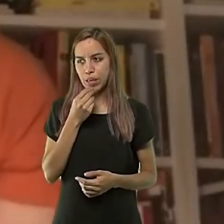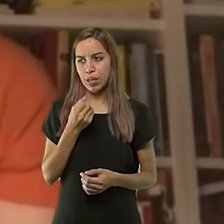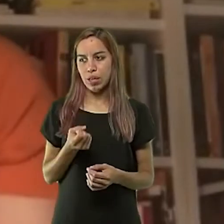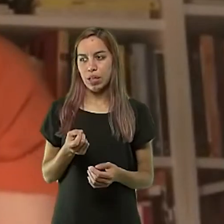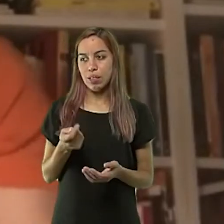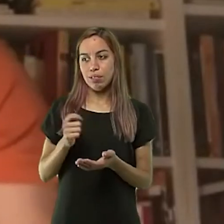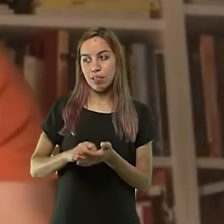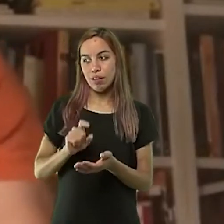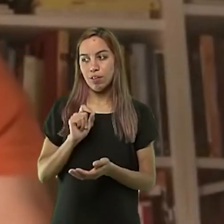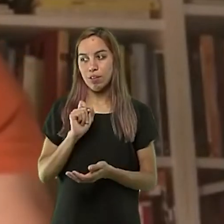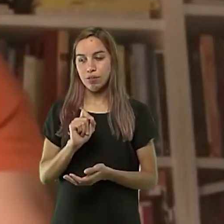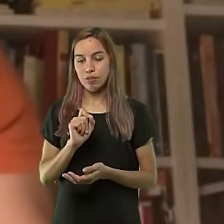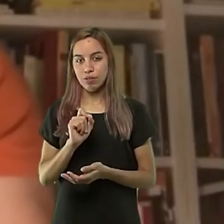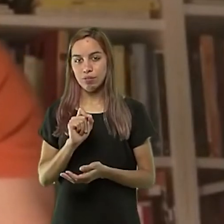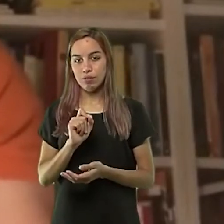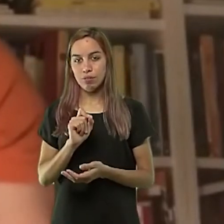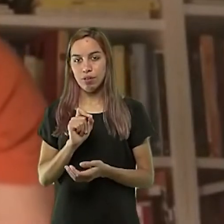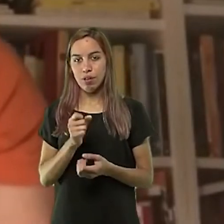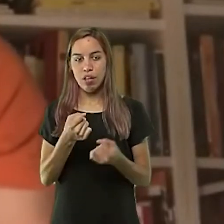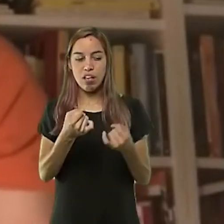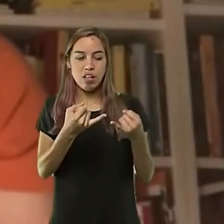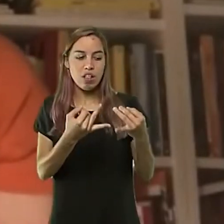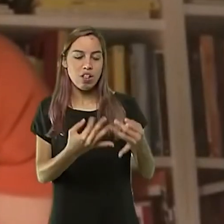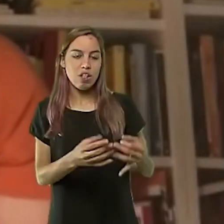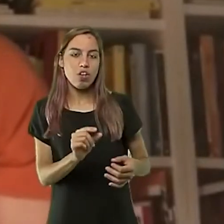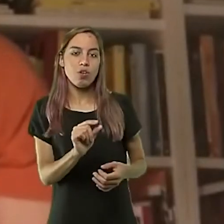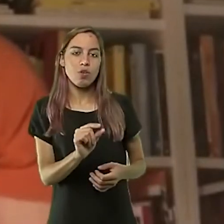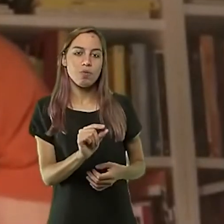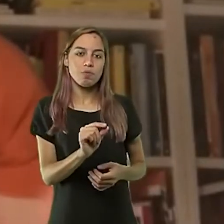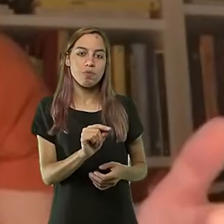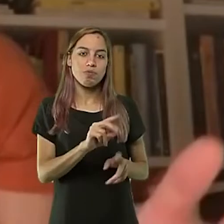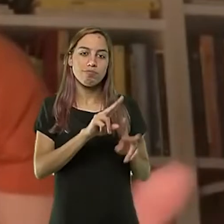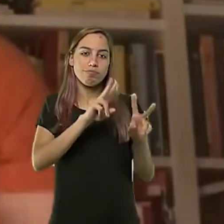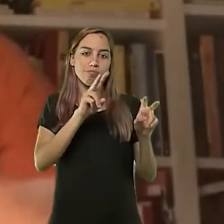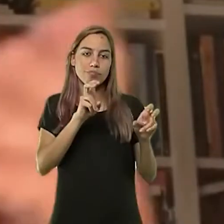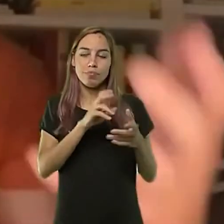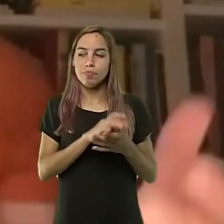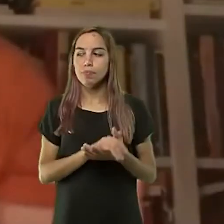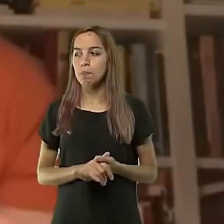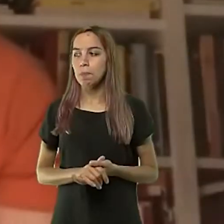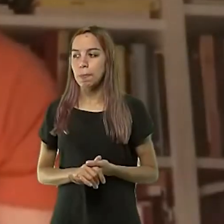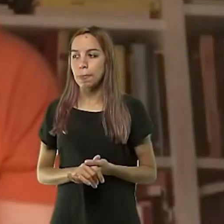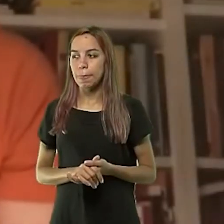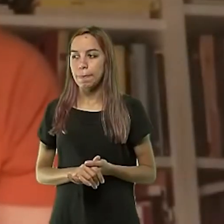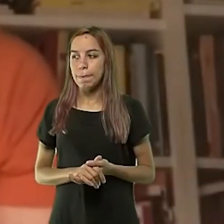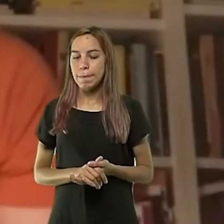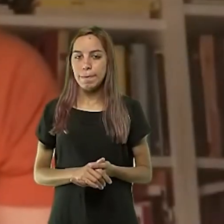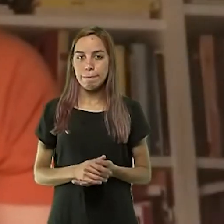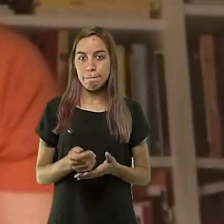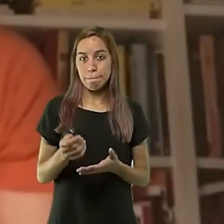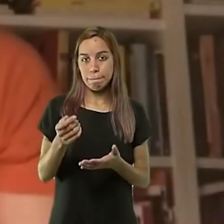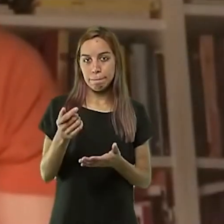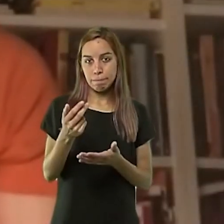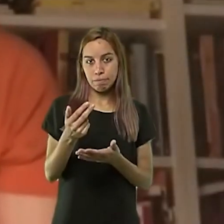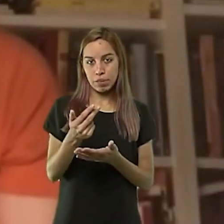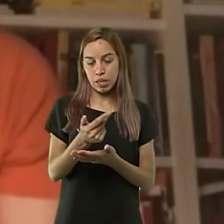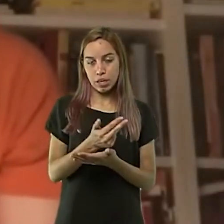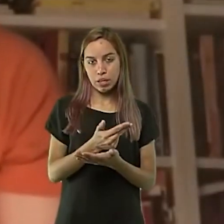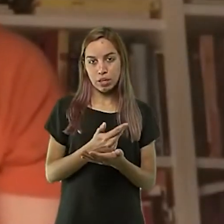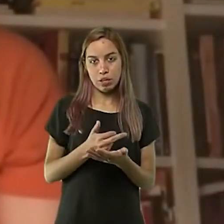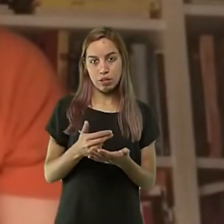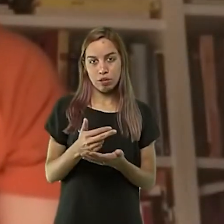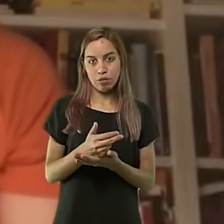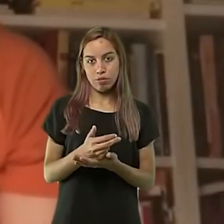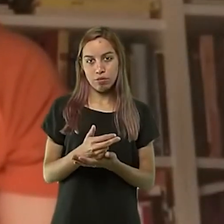para explicar esta questão. Ele usa a expressão que toda a gente conhece, que uma imagem vale por